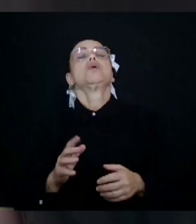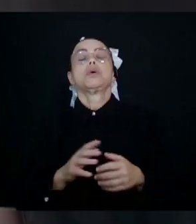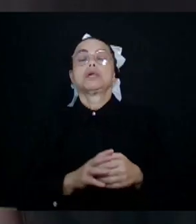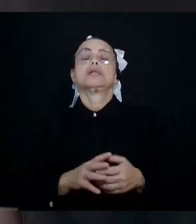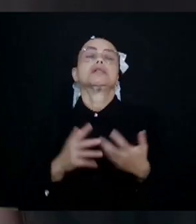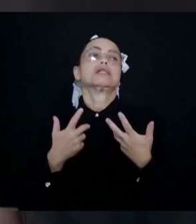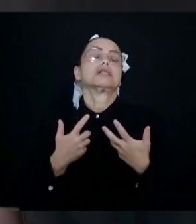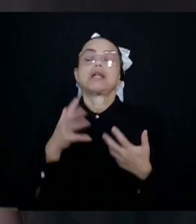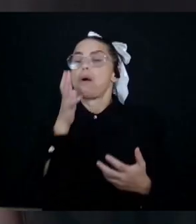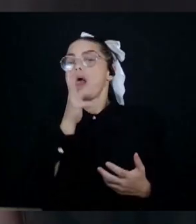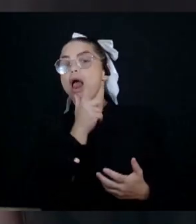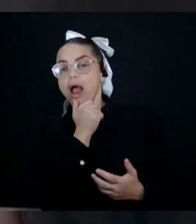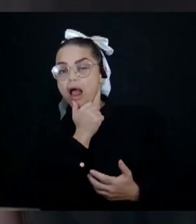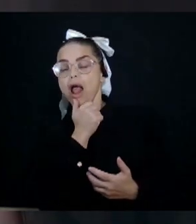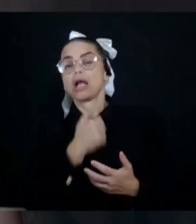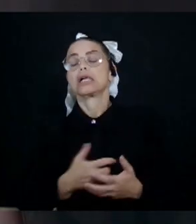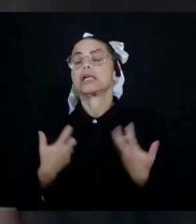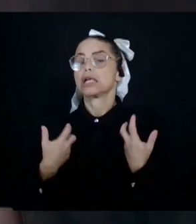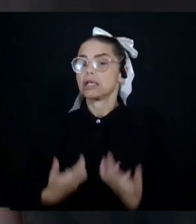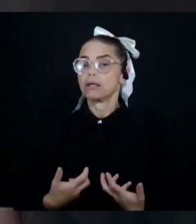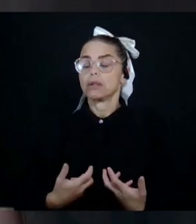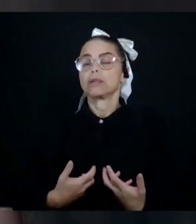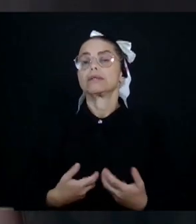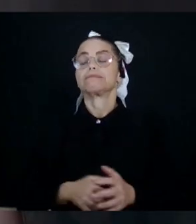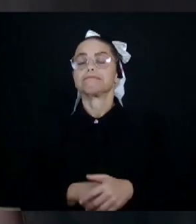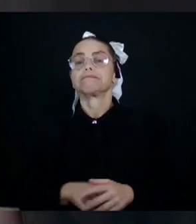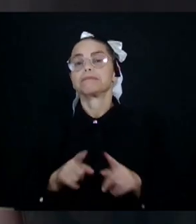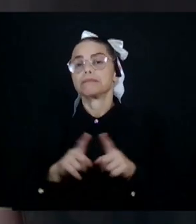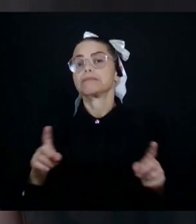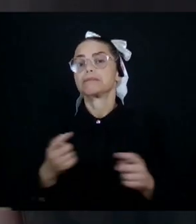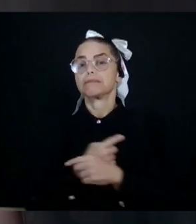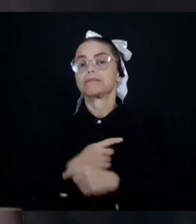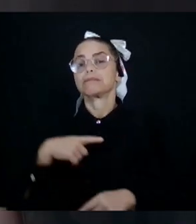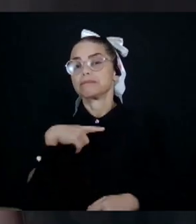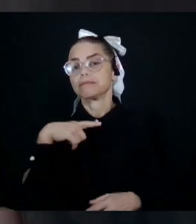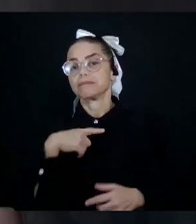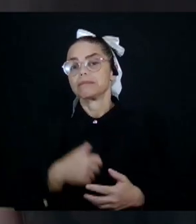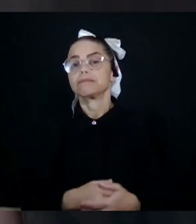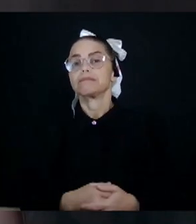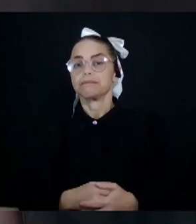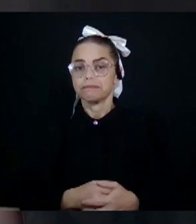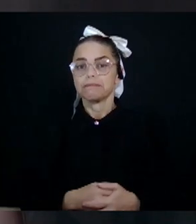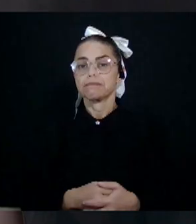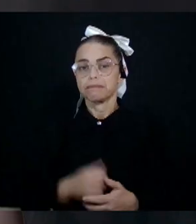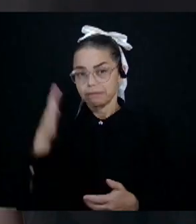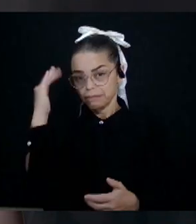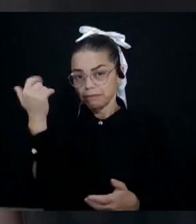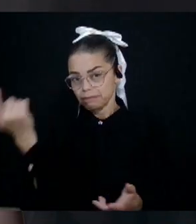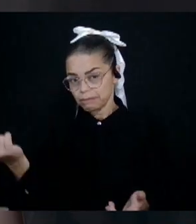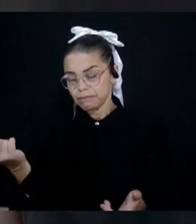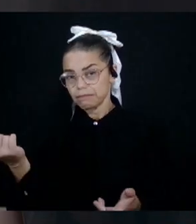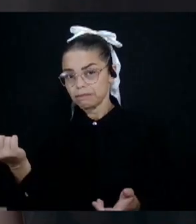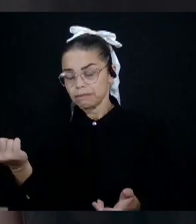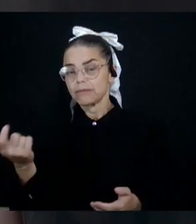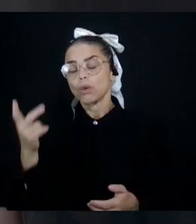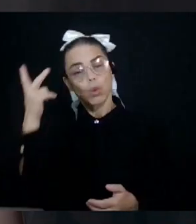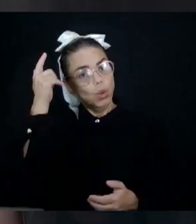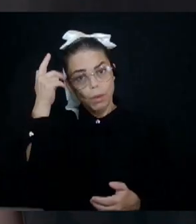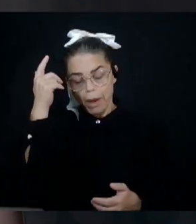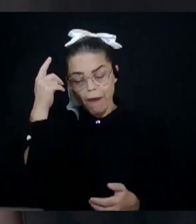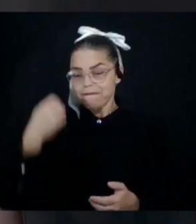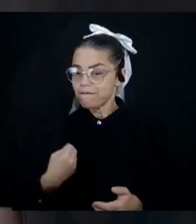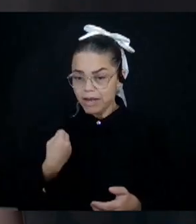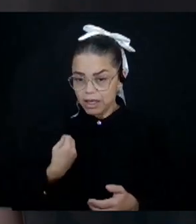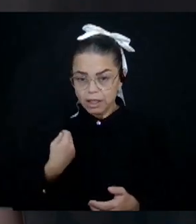maior parte do tempo, só que ao mesmo tempo a gente tem que saber que isso faz parte da vida também, né?